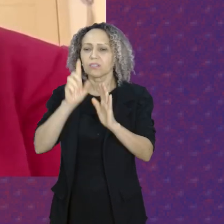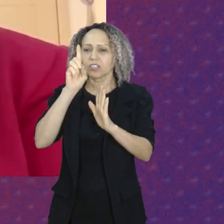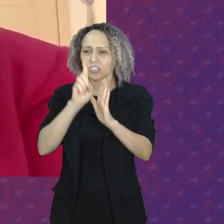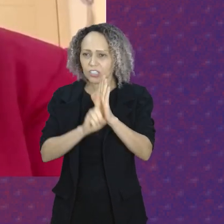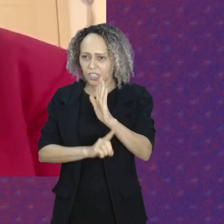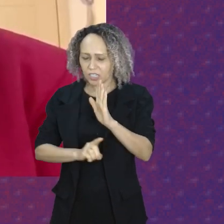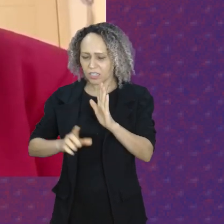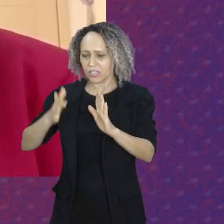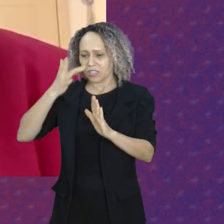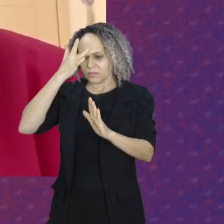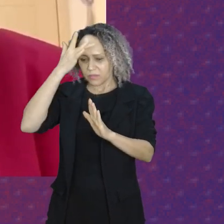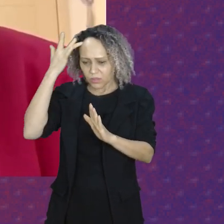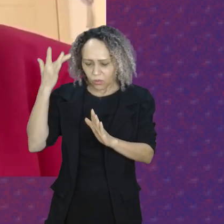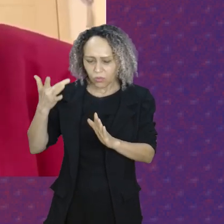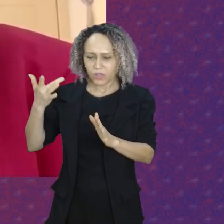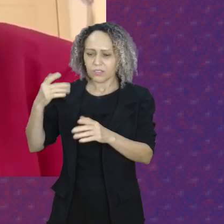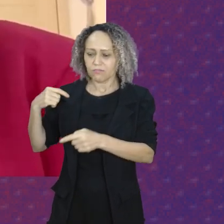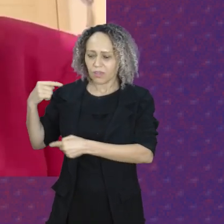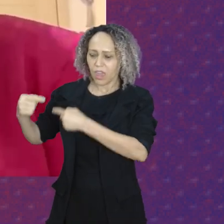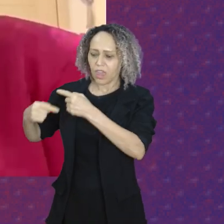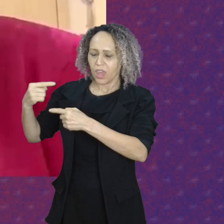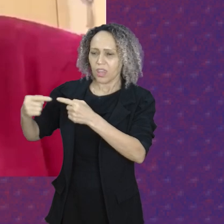a posse de terras, né, que foi o decreto